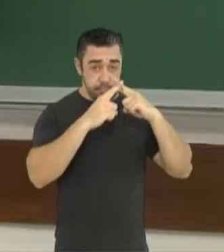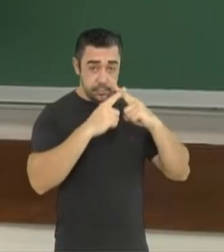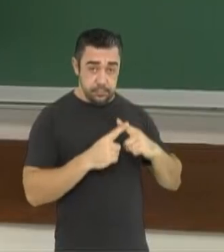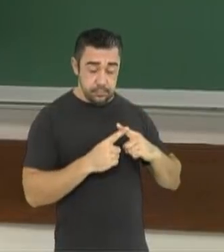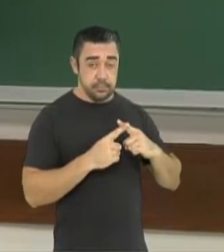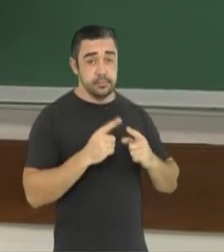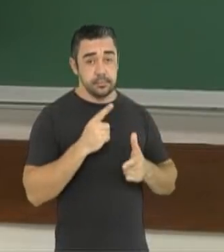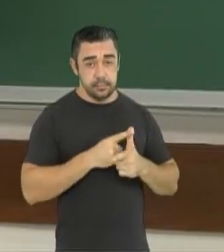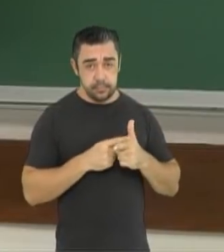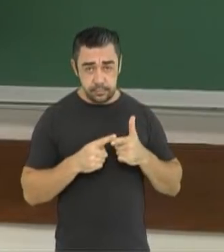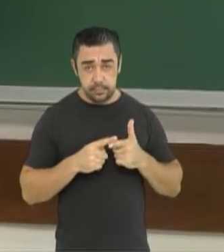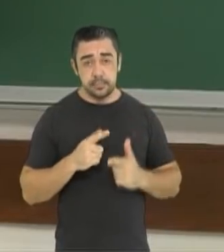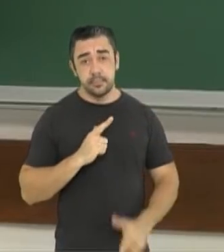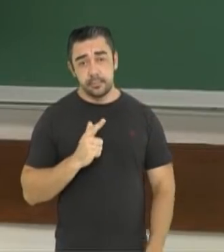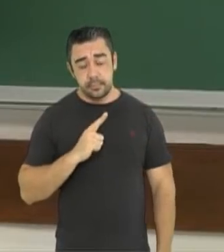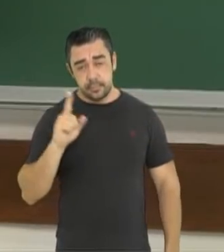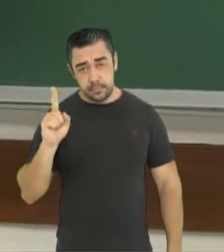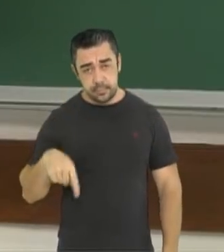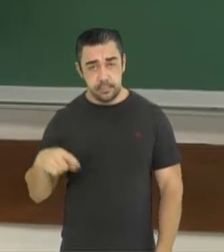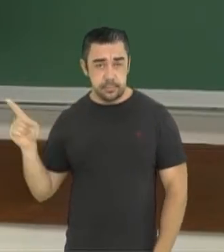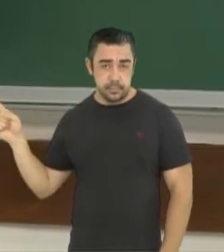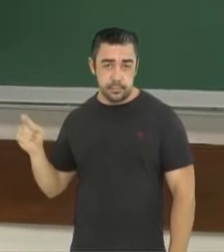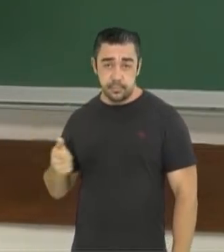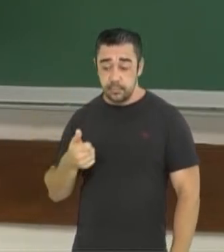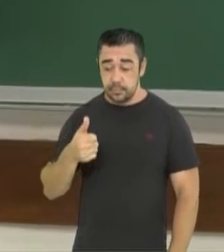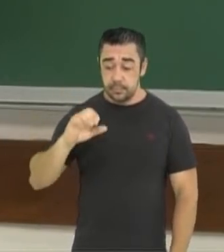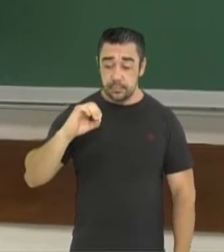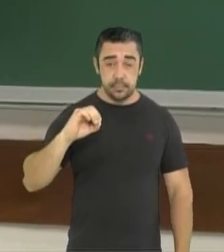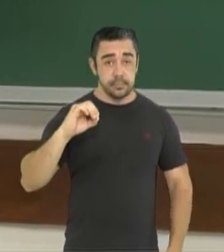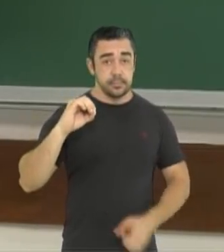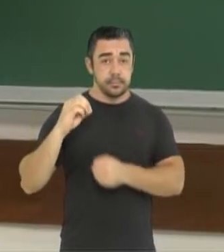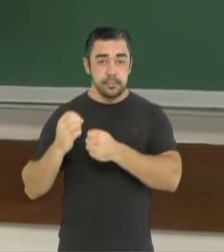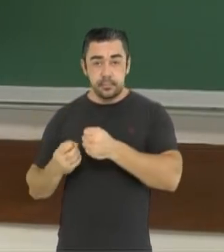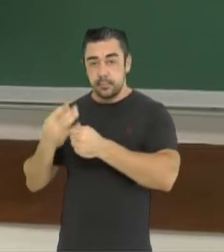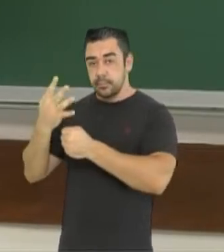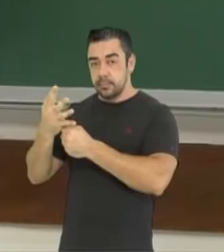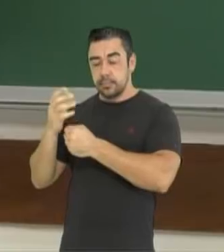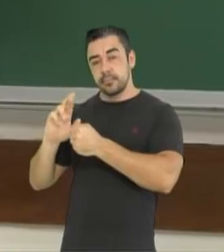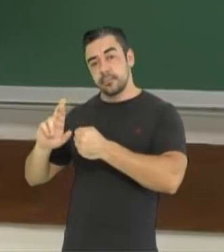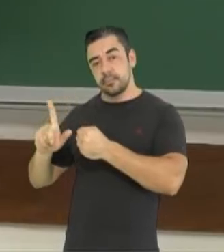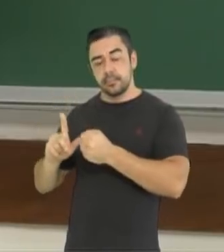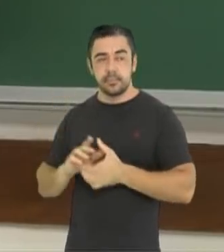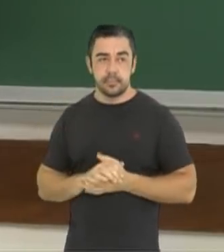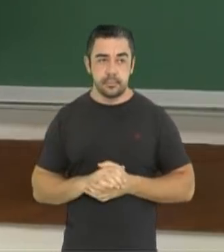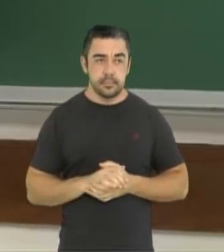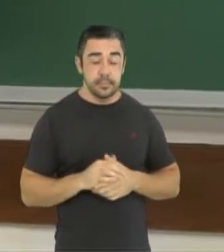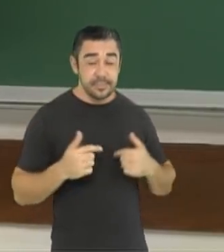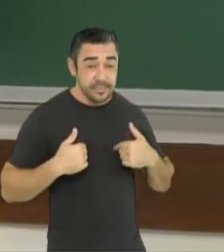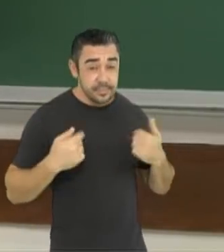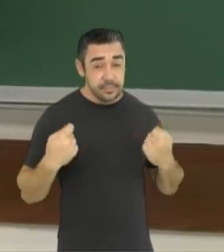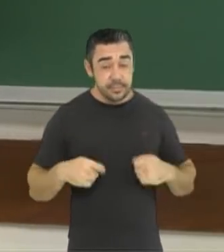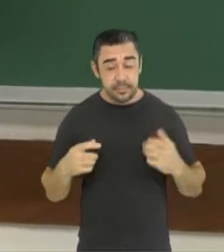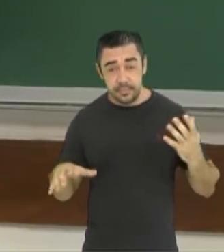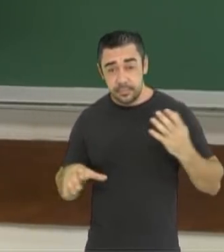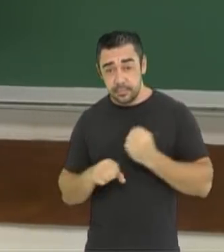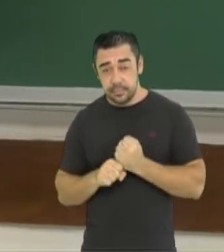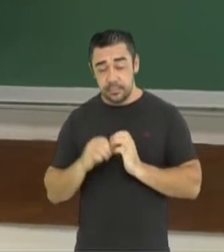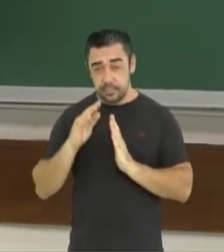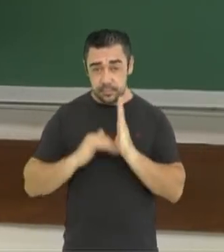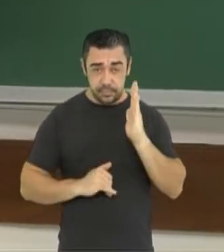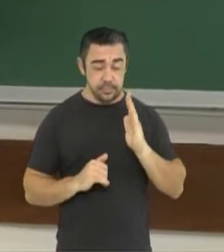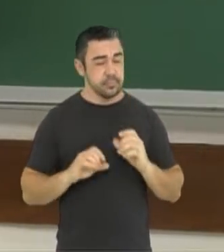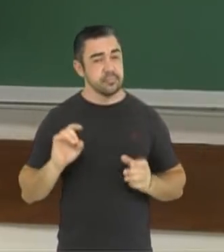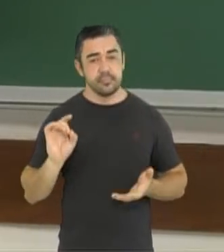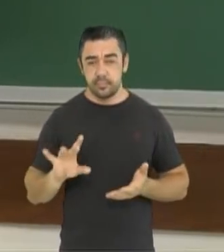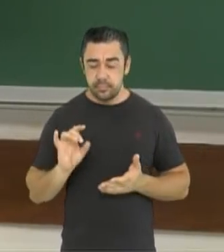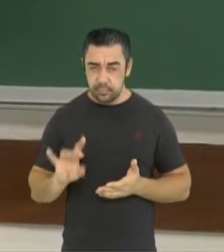e na divisão eu tenho expoentes 10 com expoentes diferentes. Agora, se eu preciso somar ou subtrair, eu